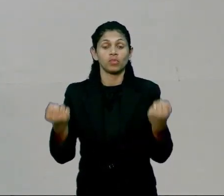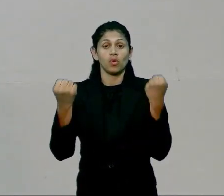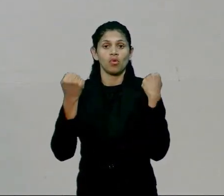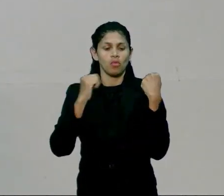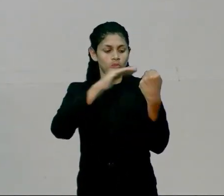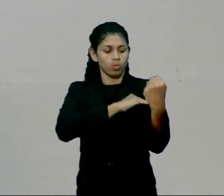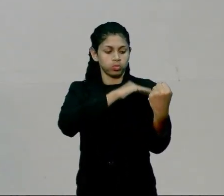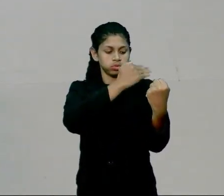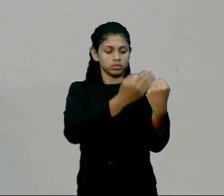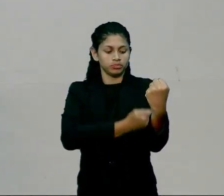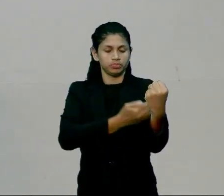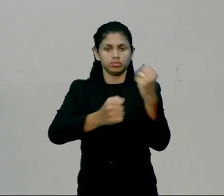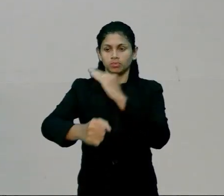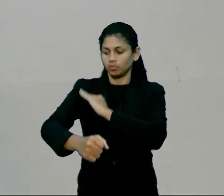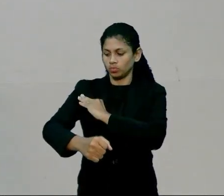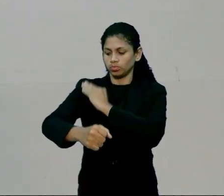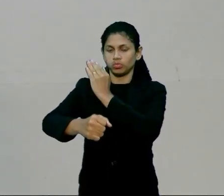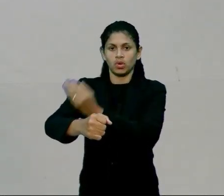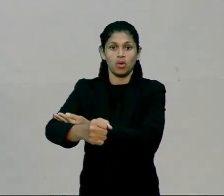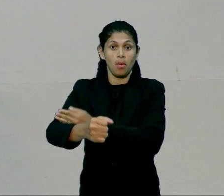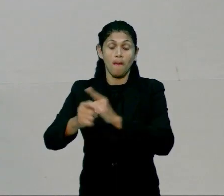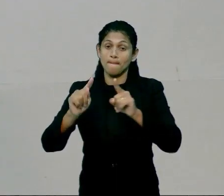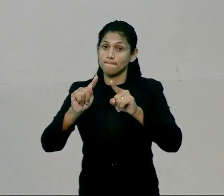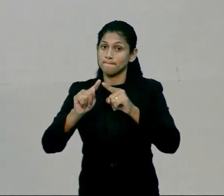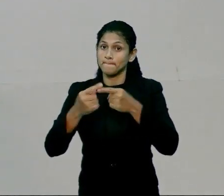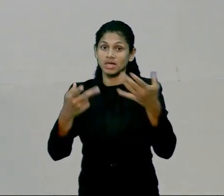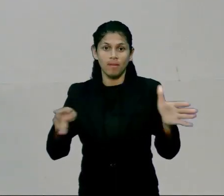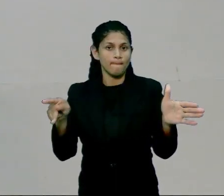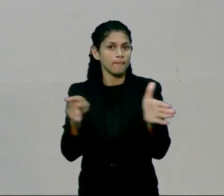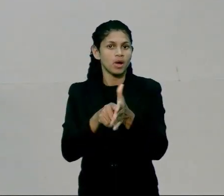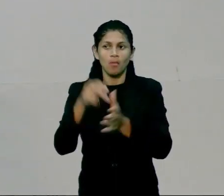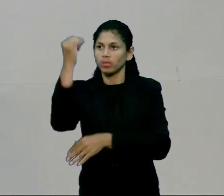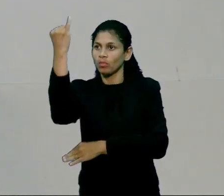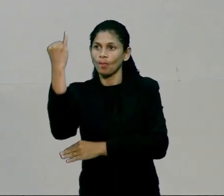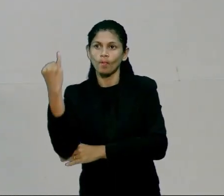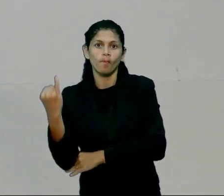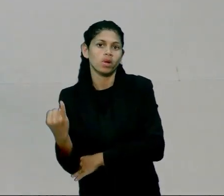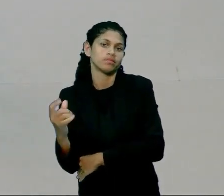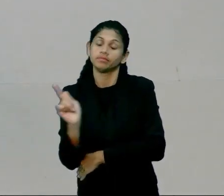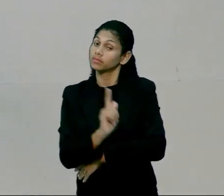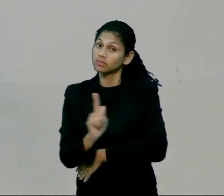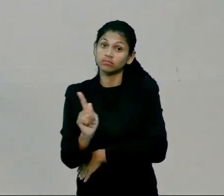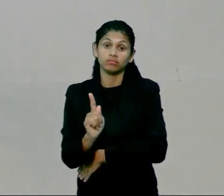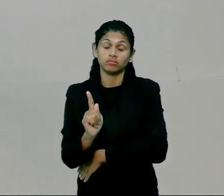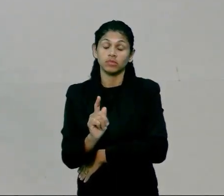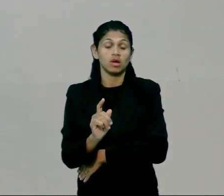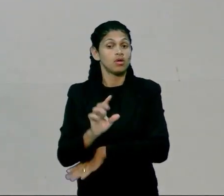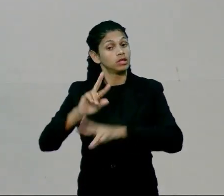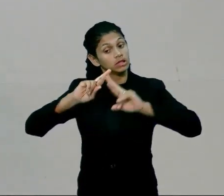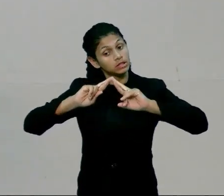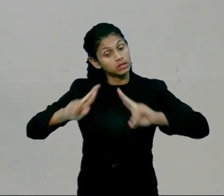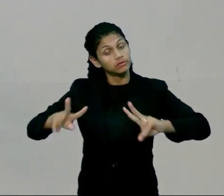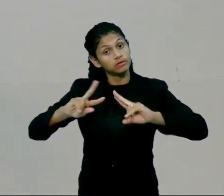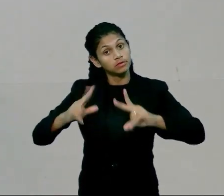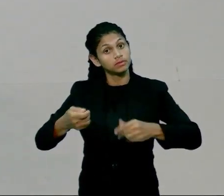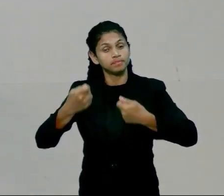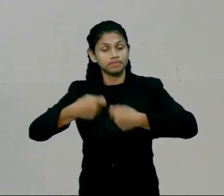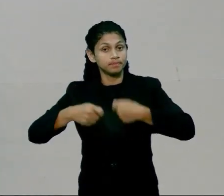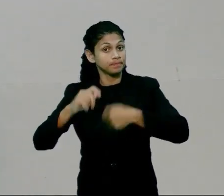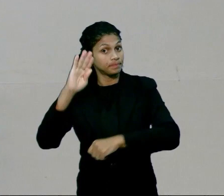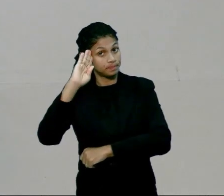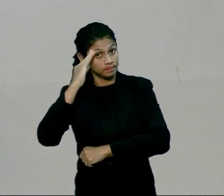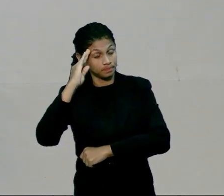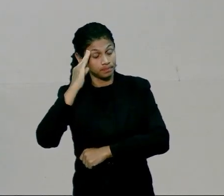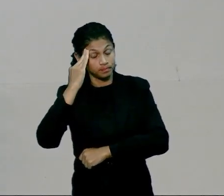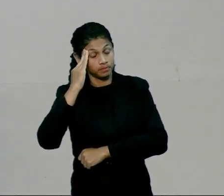fortalecimento, mas não vai ser propriamente direcionada para emagrecimento. Então, são tipos de atividade. A gente tem que entender, identificar